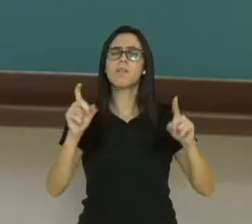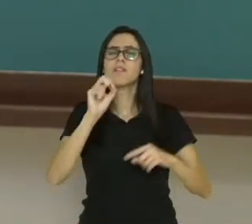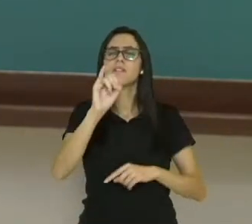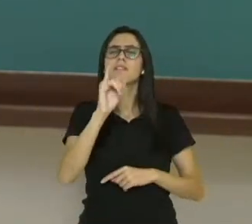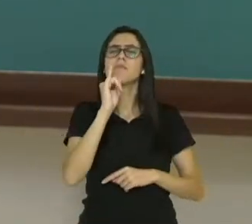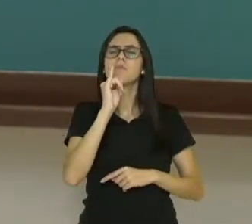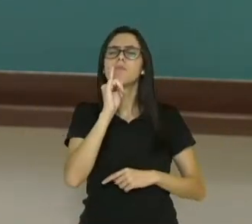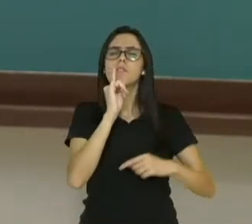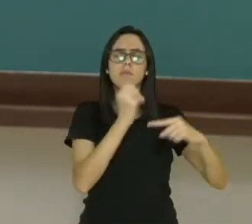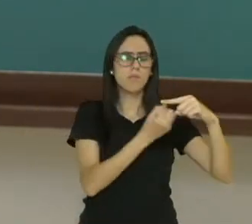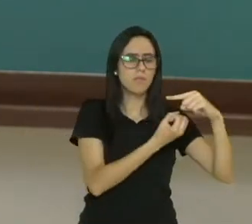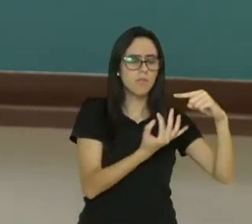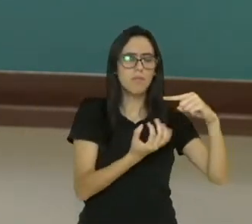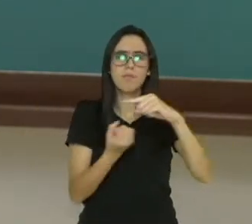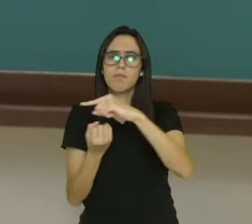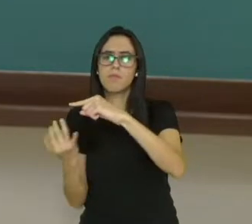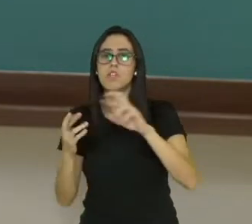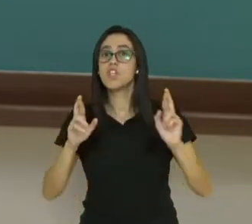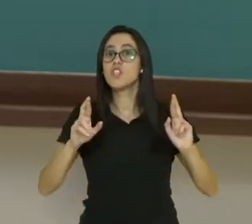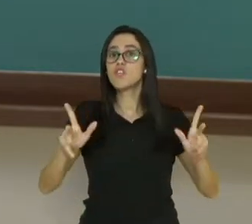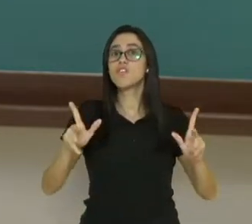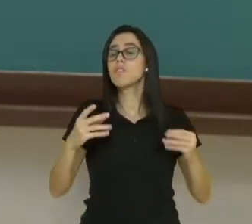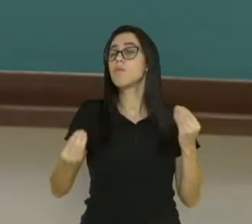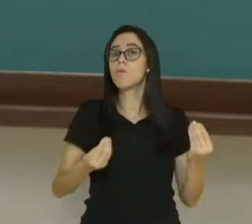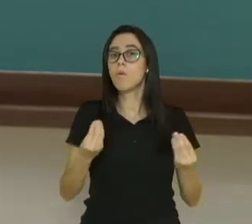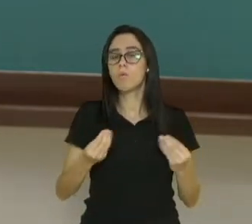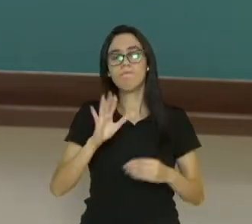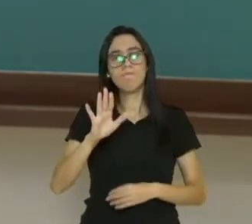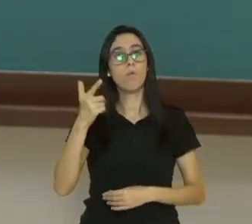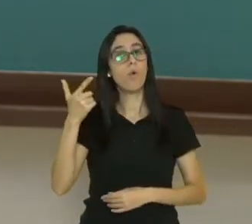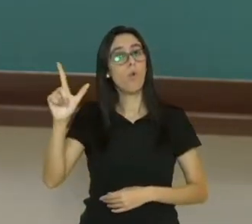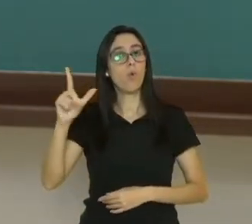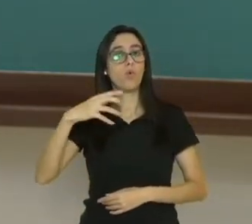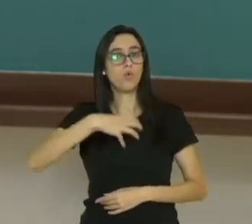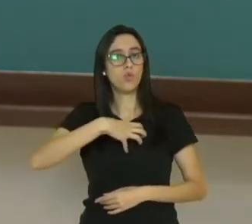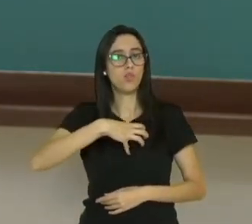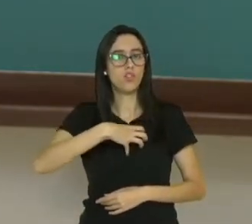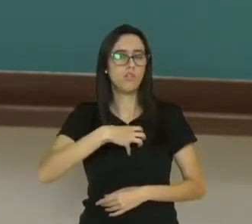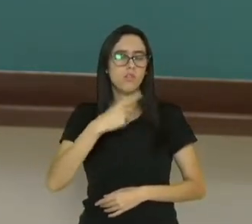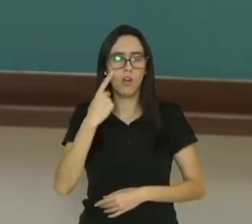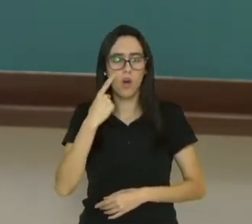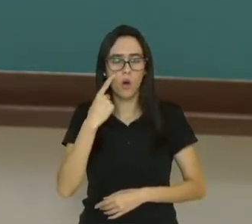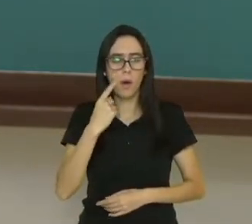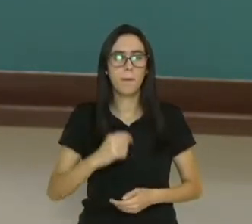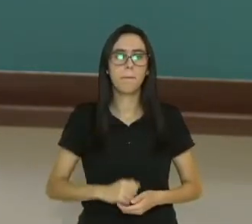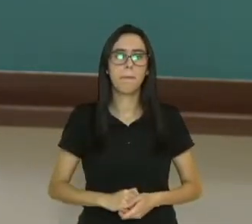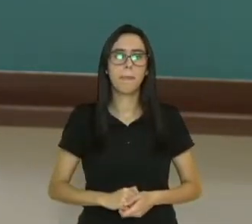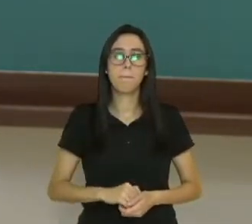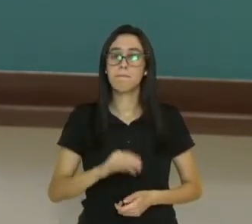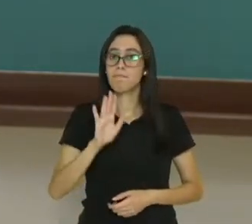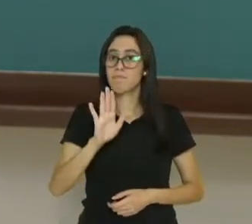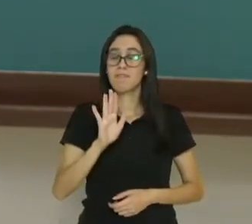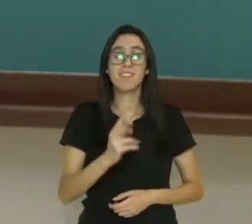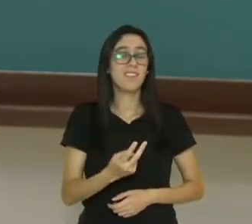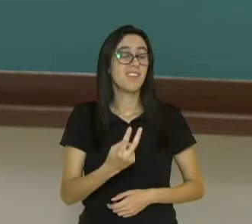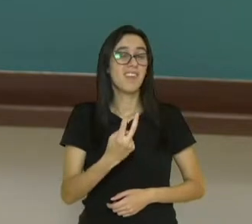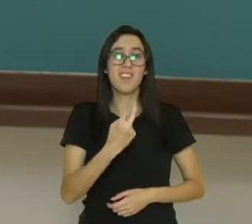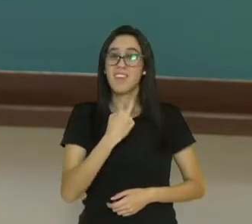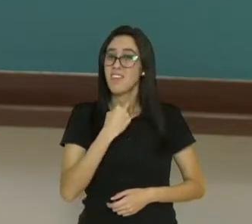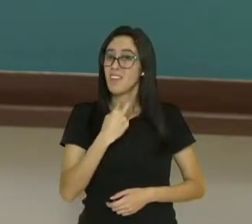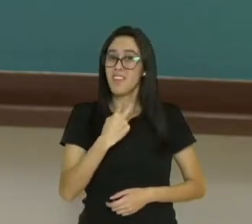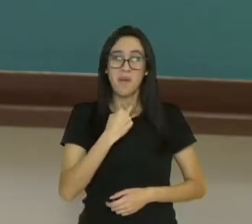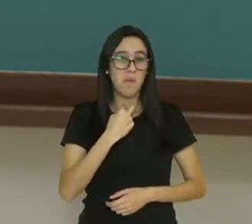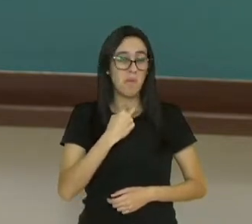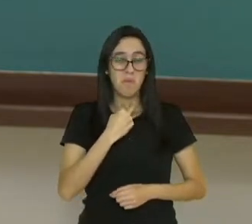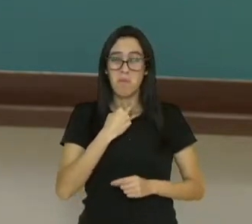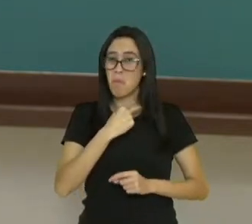diferentes? Bom, aqui tem uma outra maneira. Primeiro, eu não posso, a prof vai falar primeiro que vocês não podem,